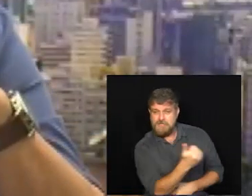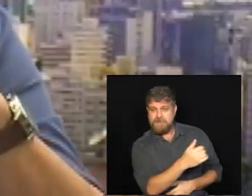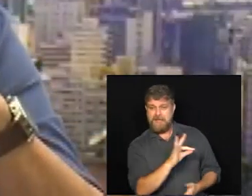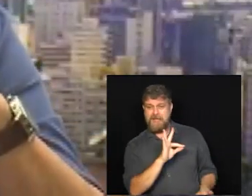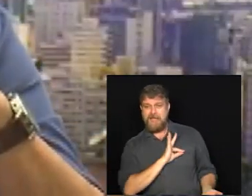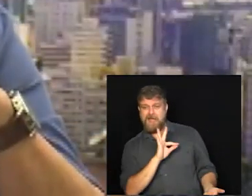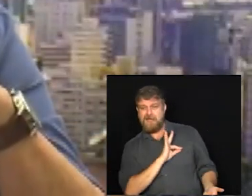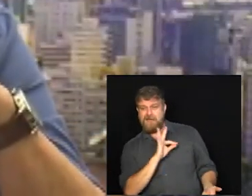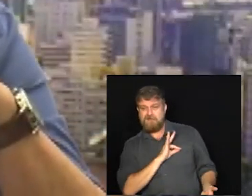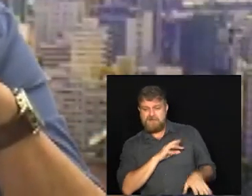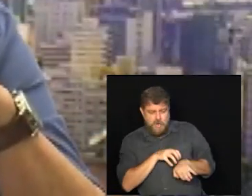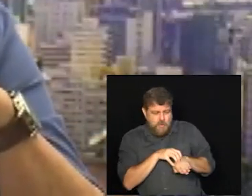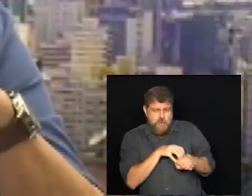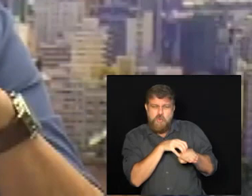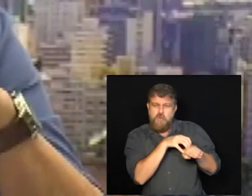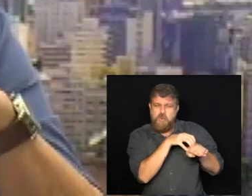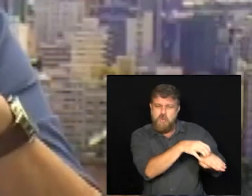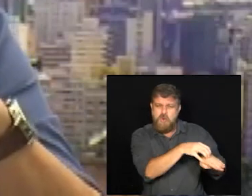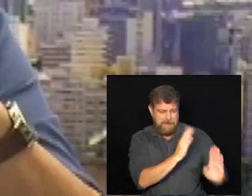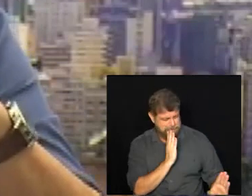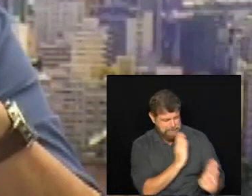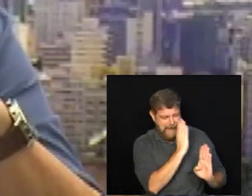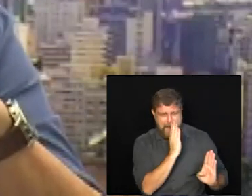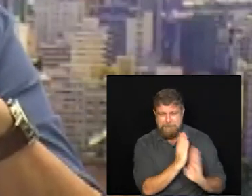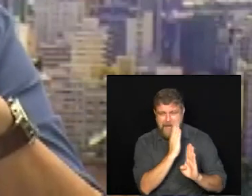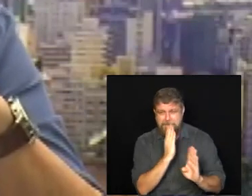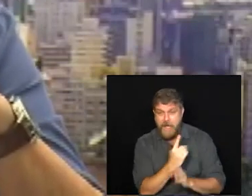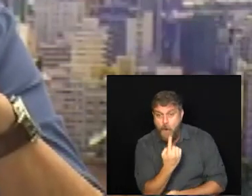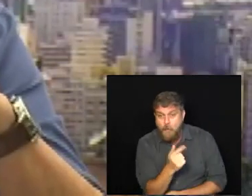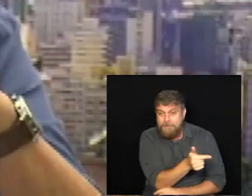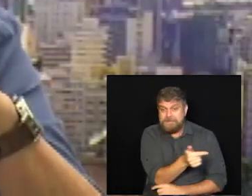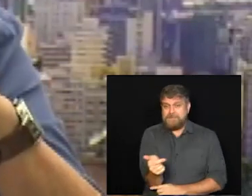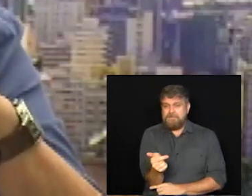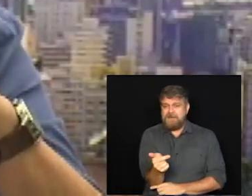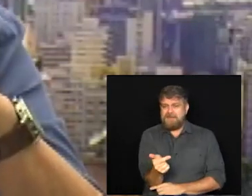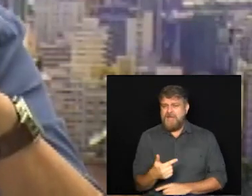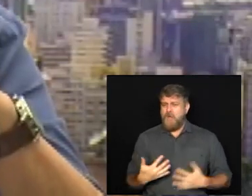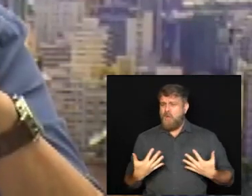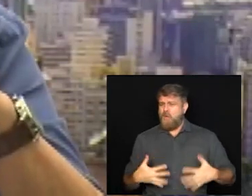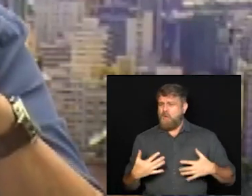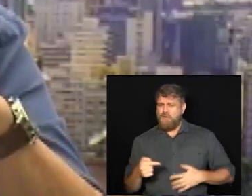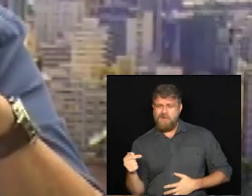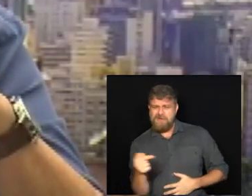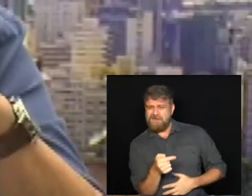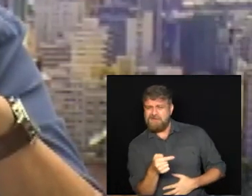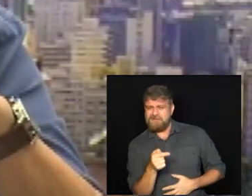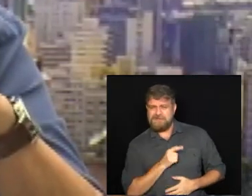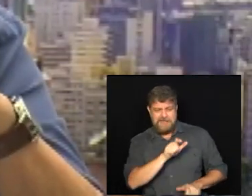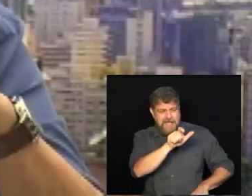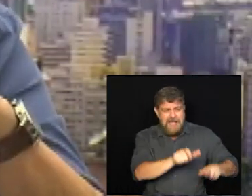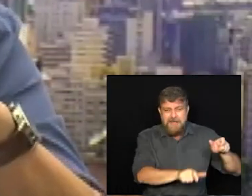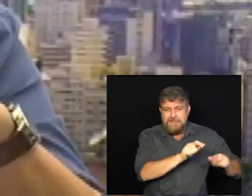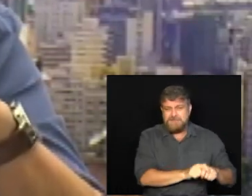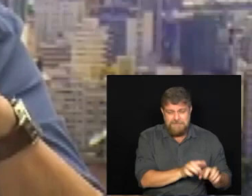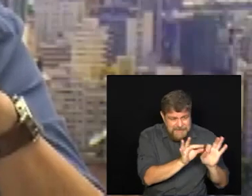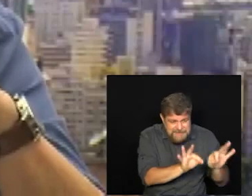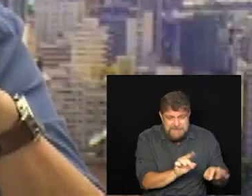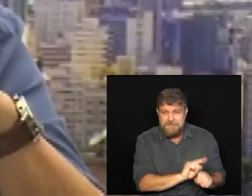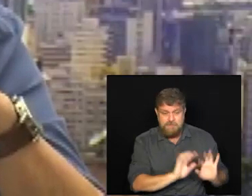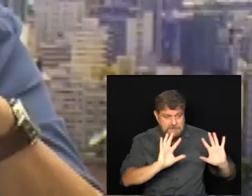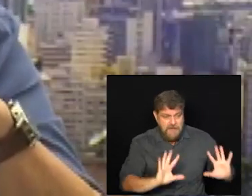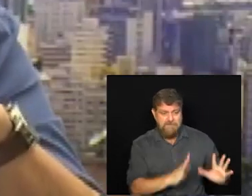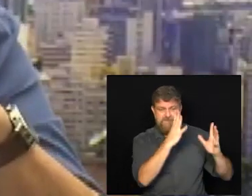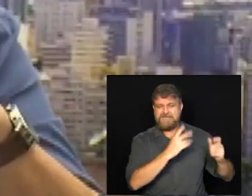que a Guarda Municipal atuou em uma semana, não são ocorrências simples, são